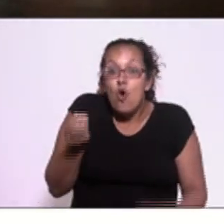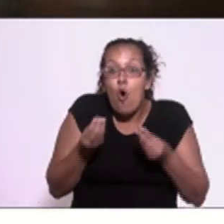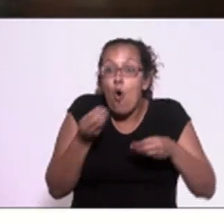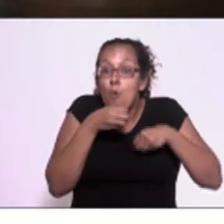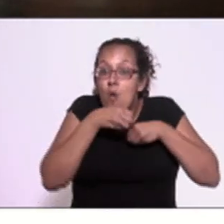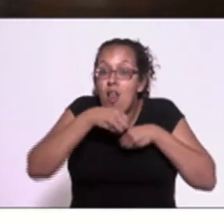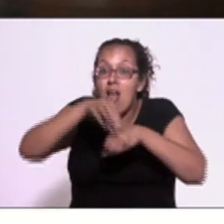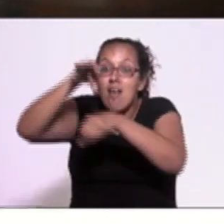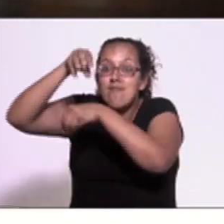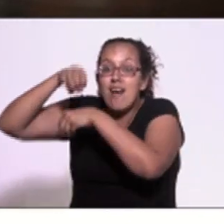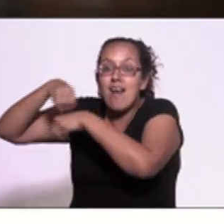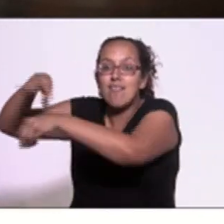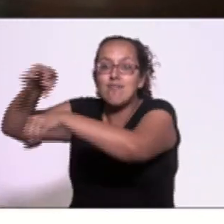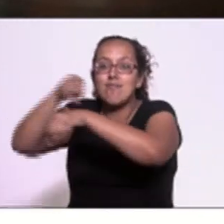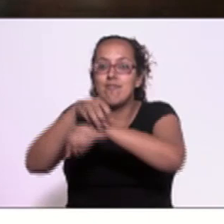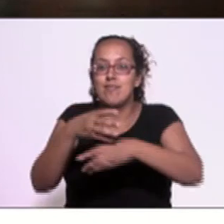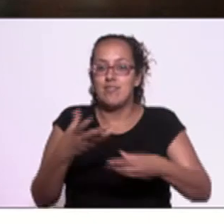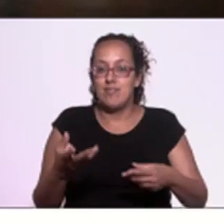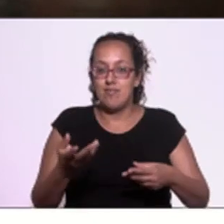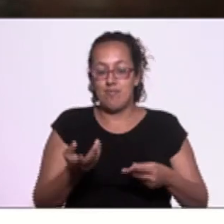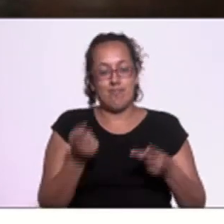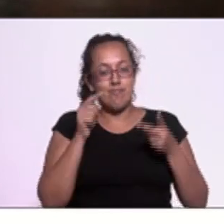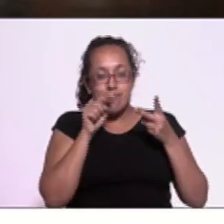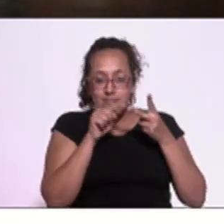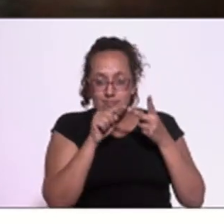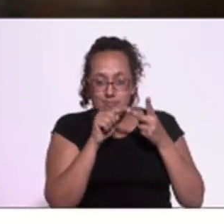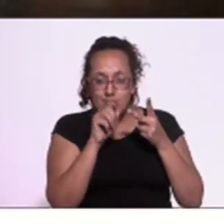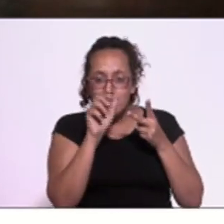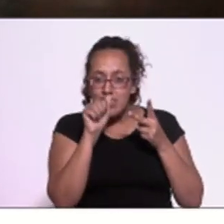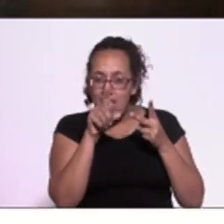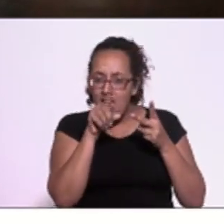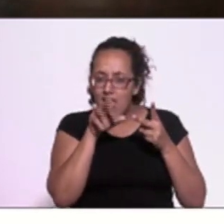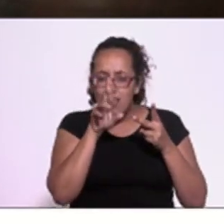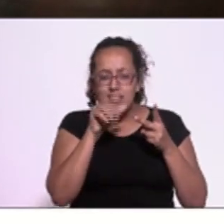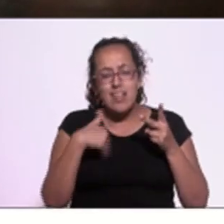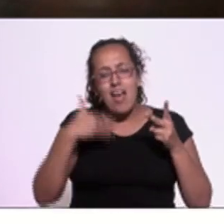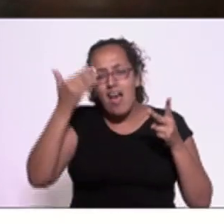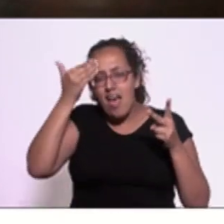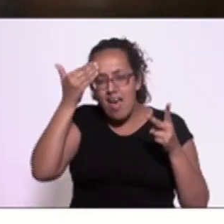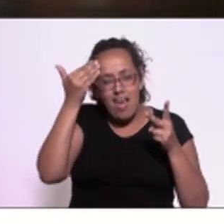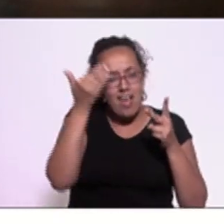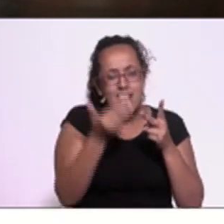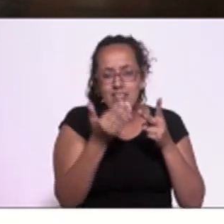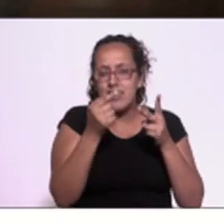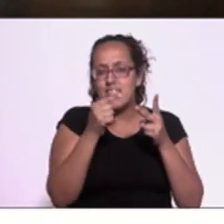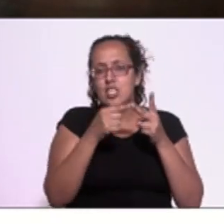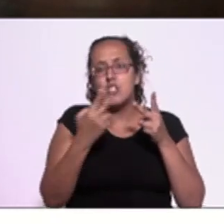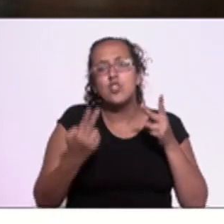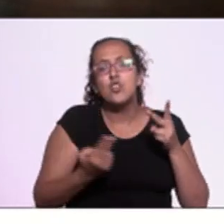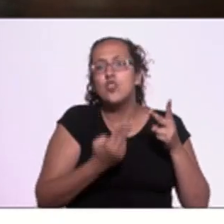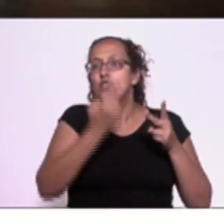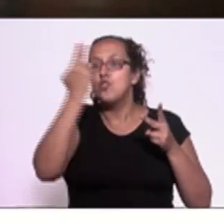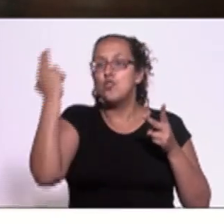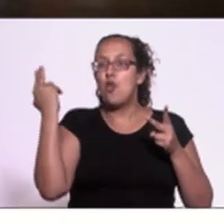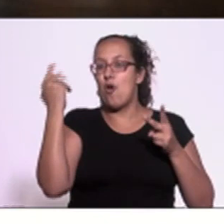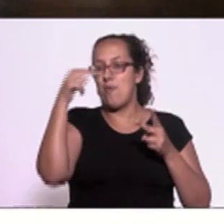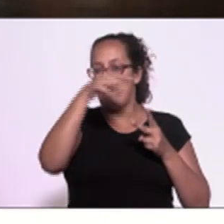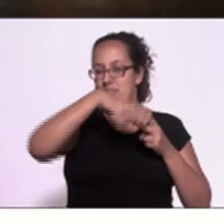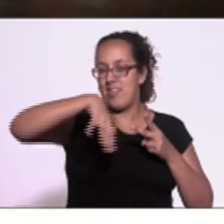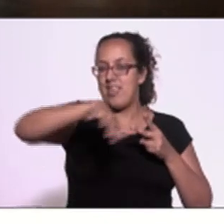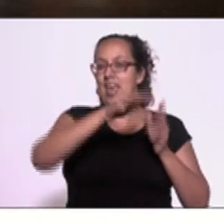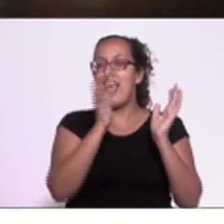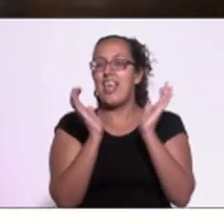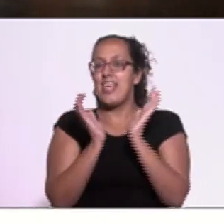realização. A você, André Angulo, eu expresso o meu agradecimento em nome da Delegação Executiva